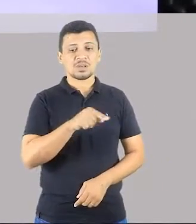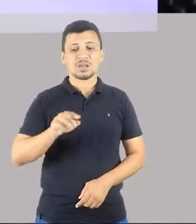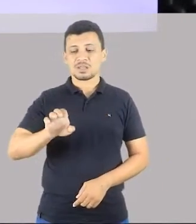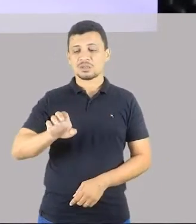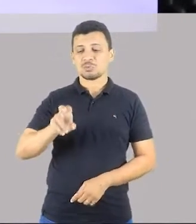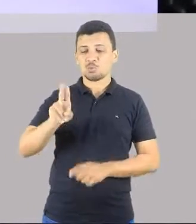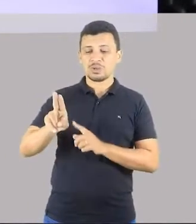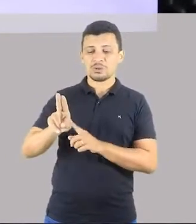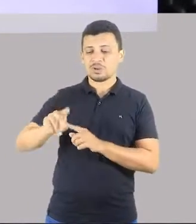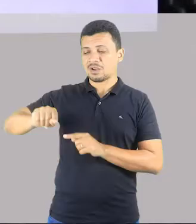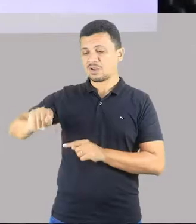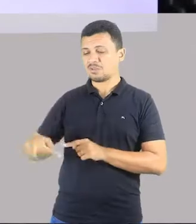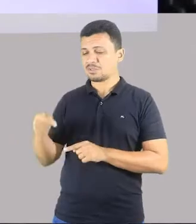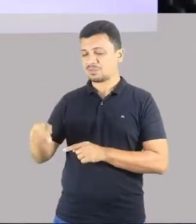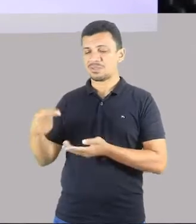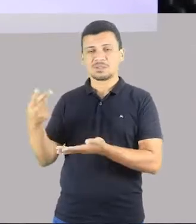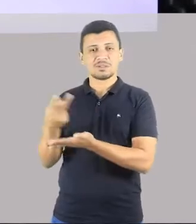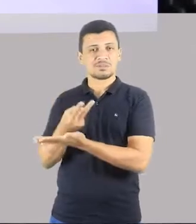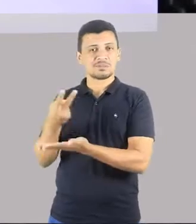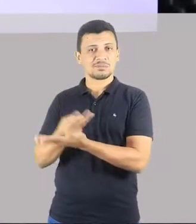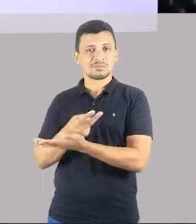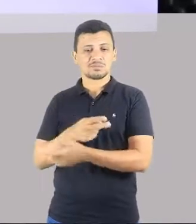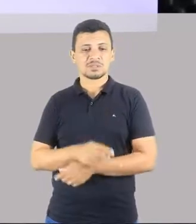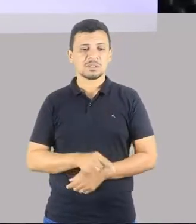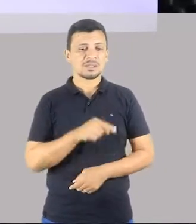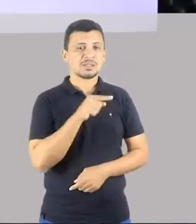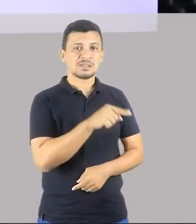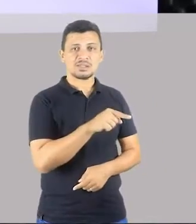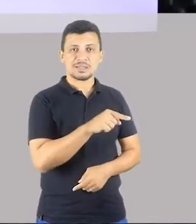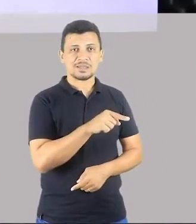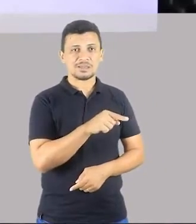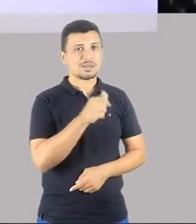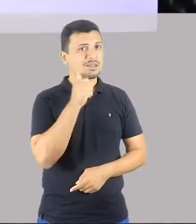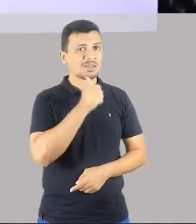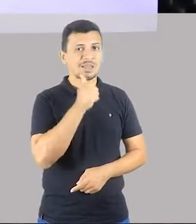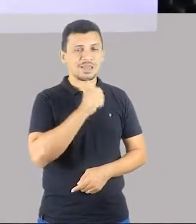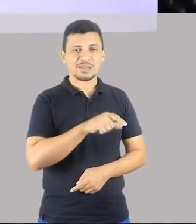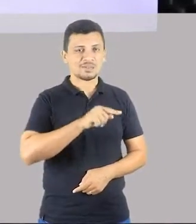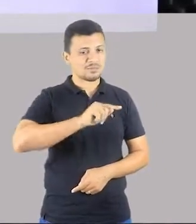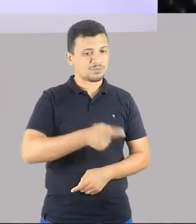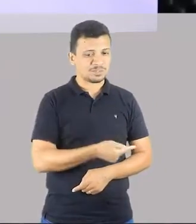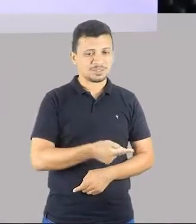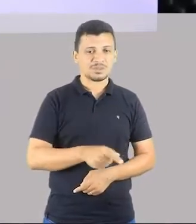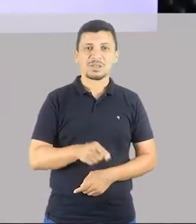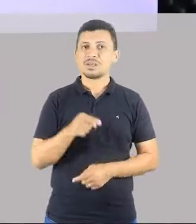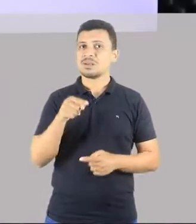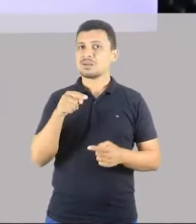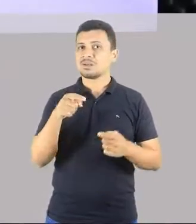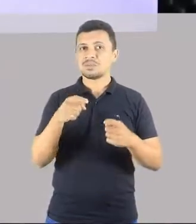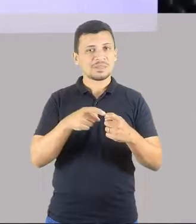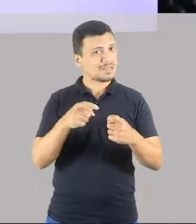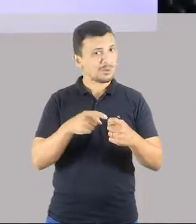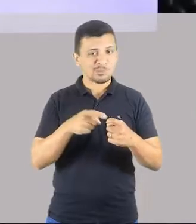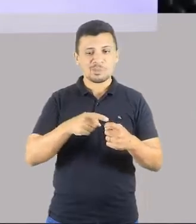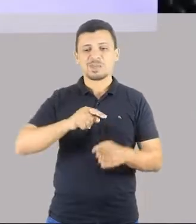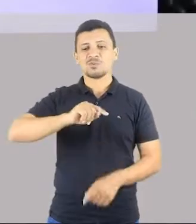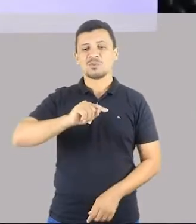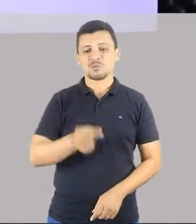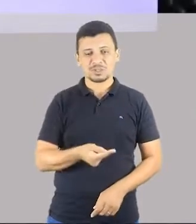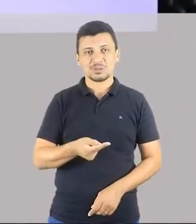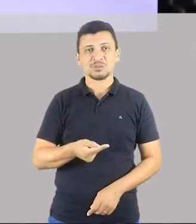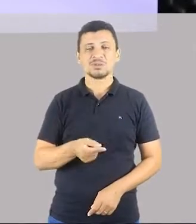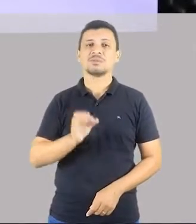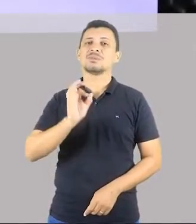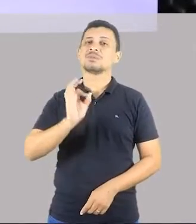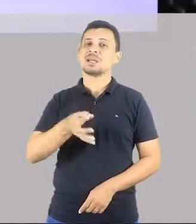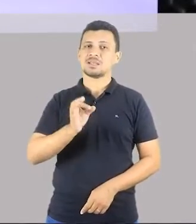do eu está incorreta. Essas outras vírgulas aqui, nem ela, nem o médico, nem eu, essas duas primeiras estão corretas